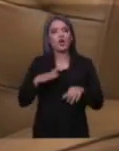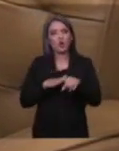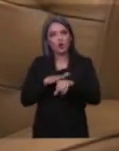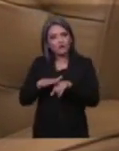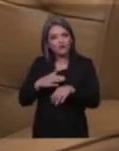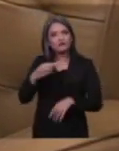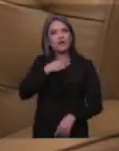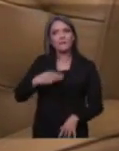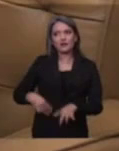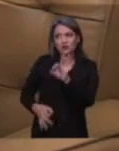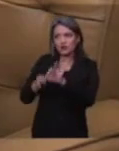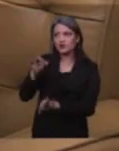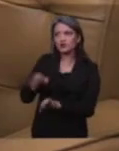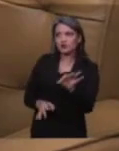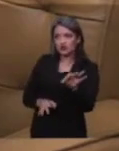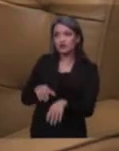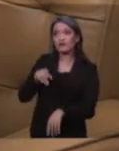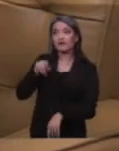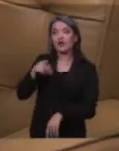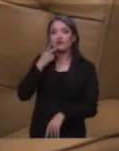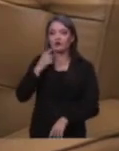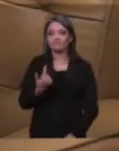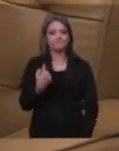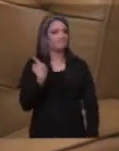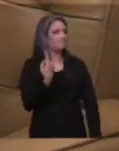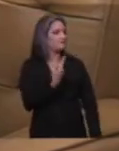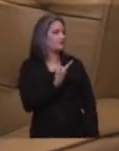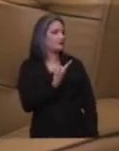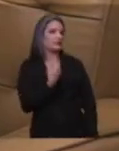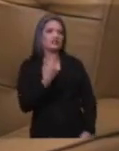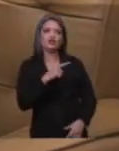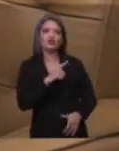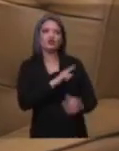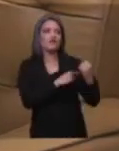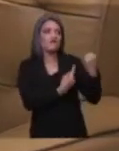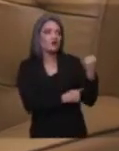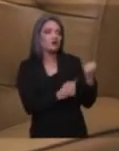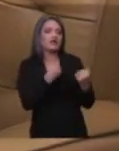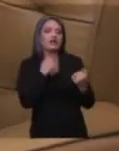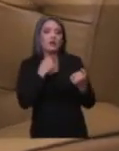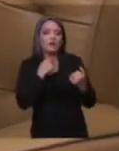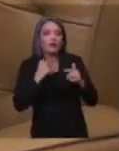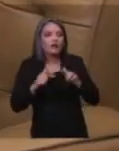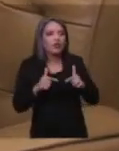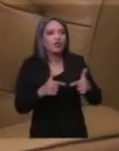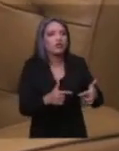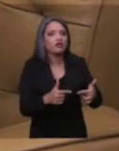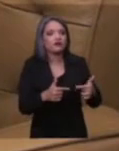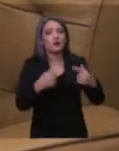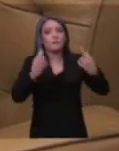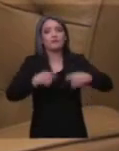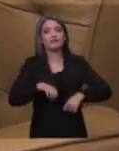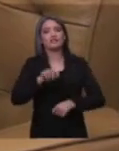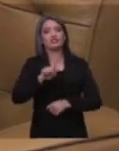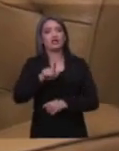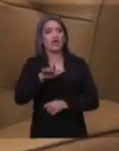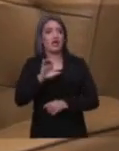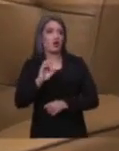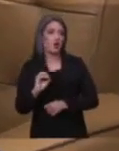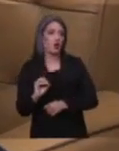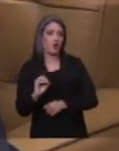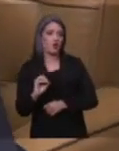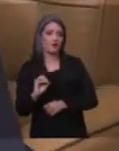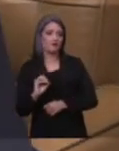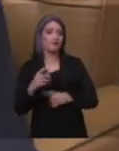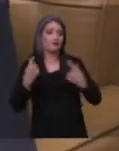dizia: nós não temos força para enfrentar, e para isso precisa-se da GLO, precisa-se